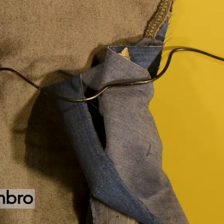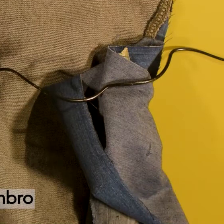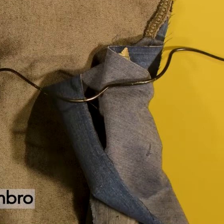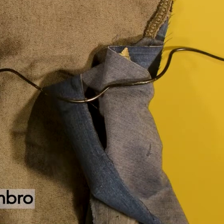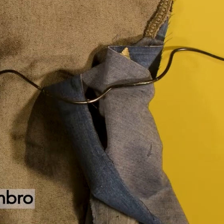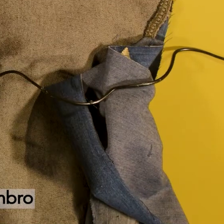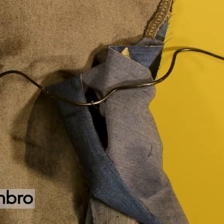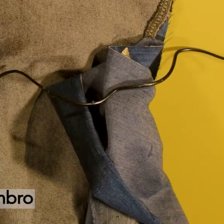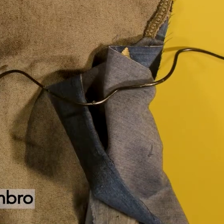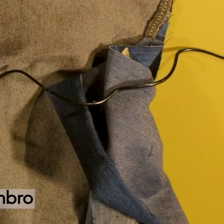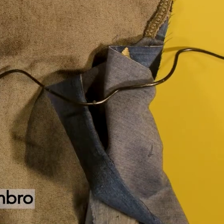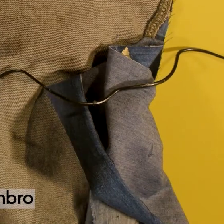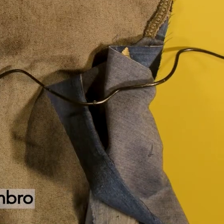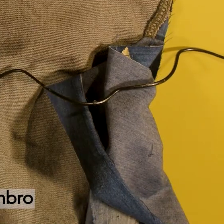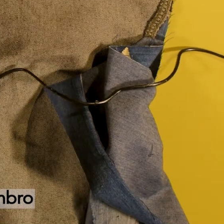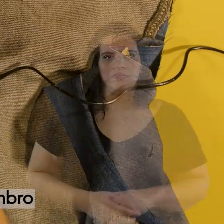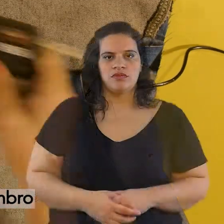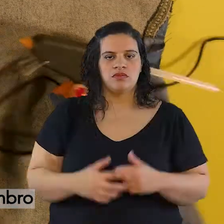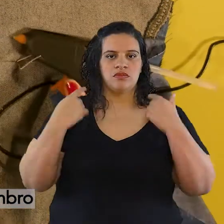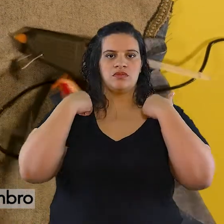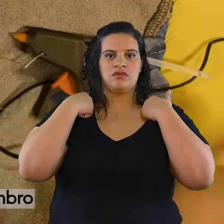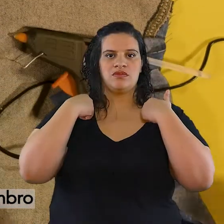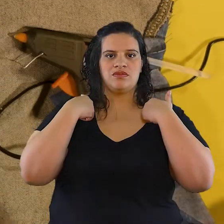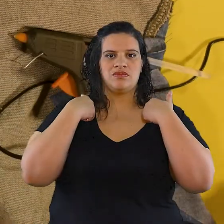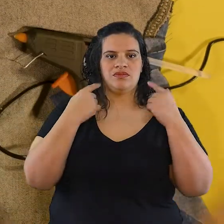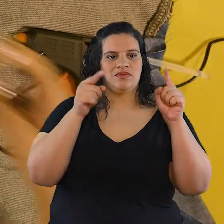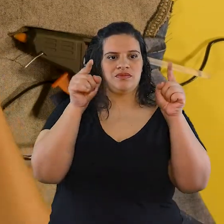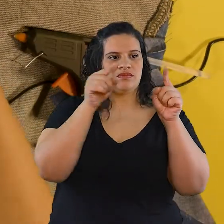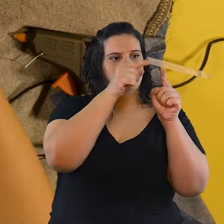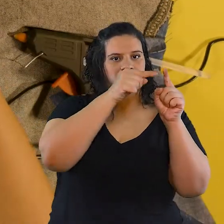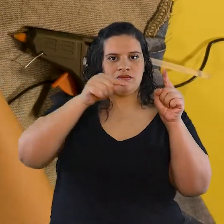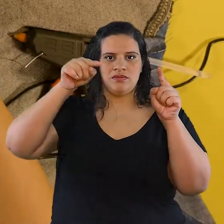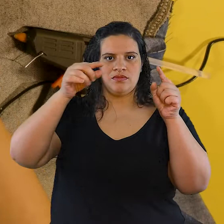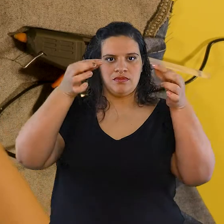Eu passo onde não tenha mais a parte do ombro.